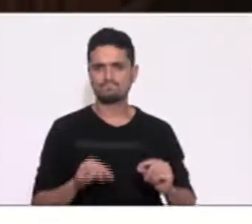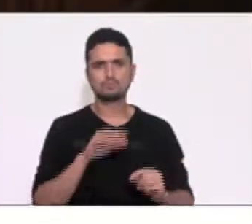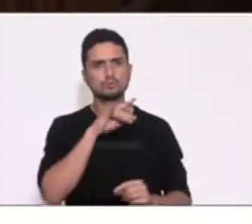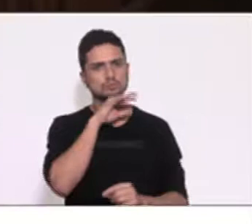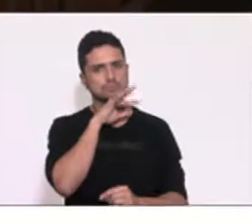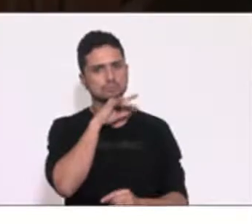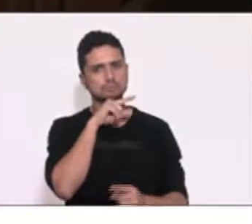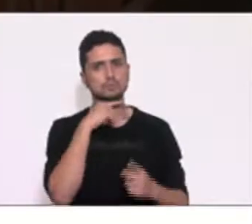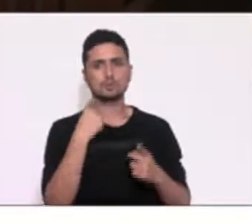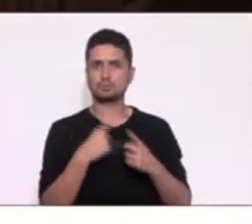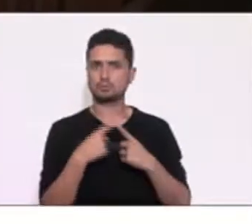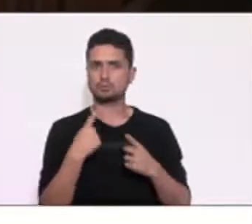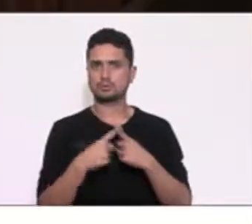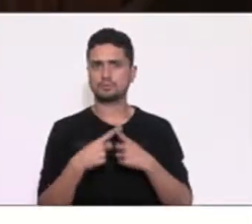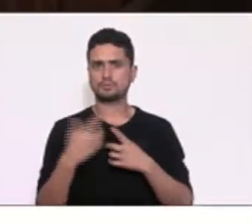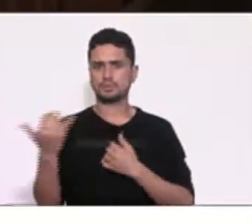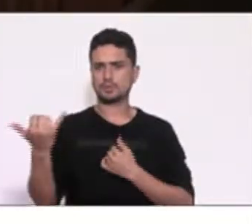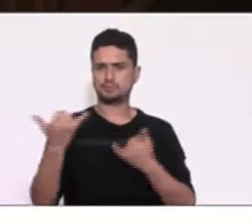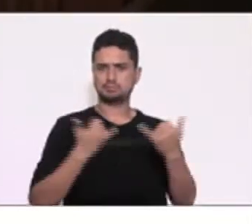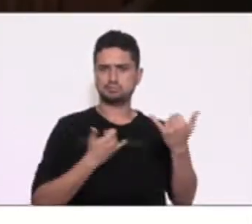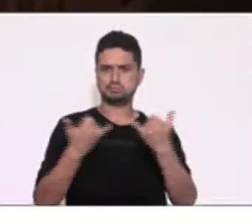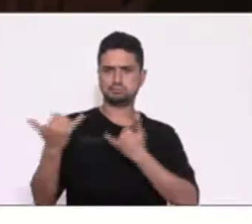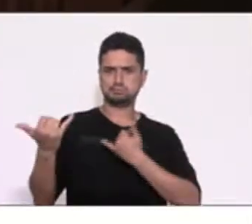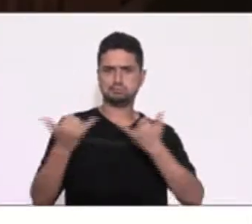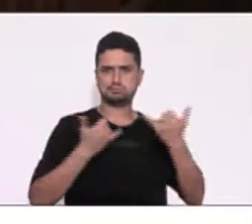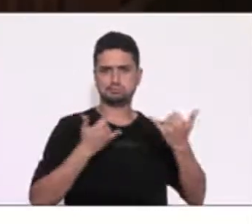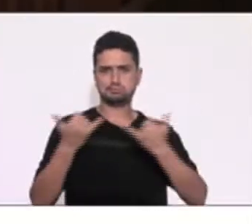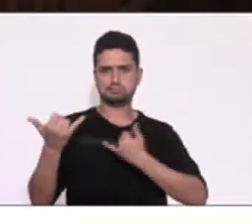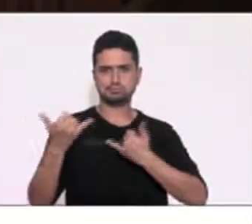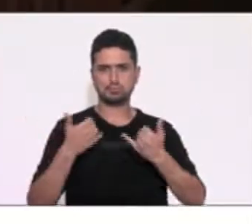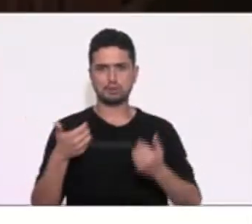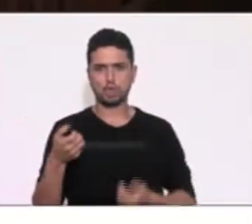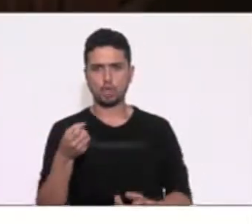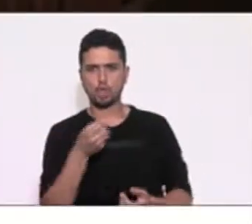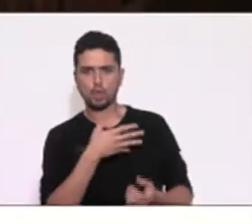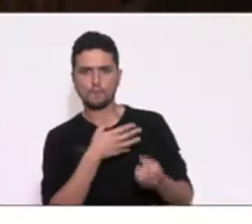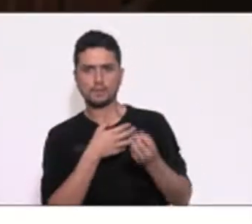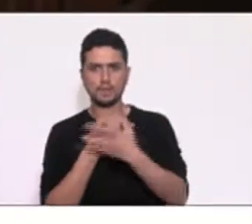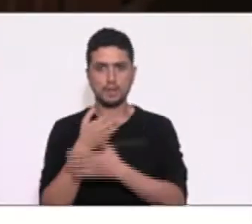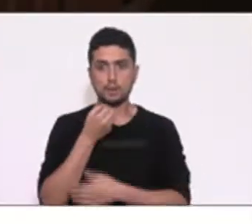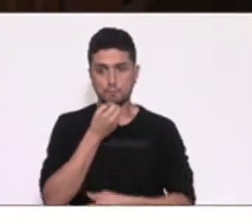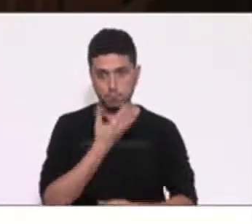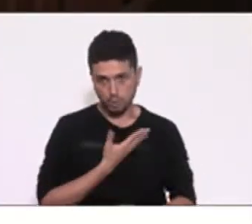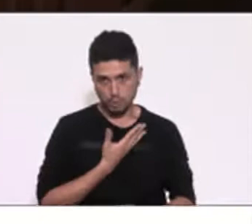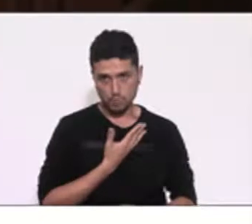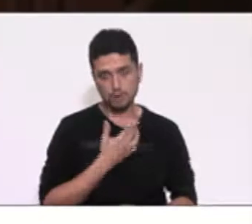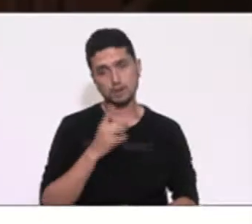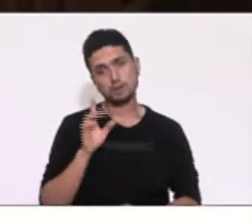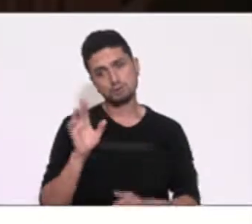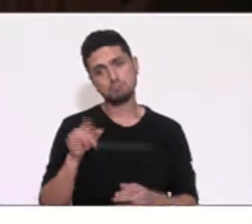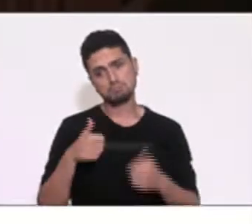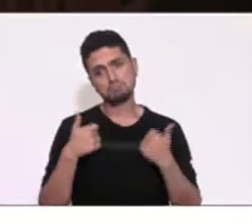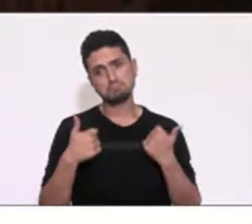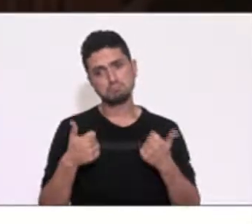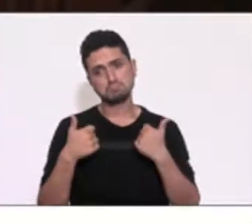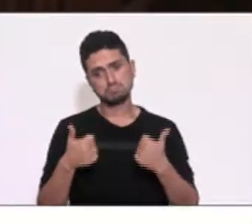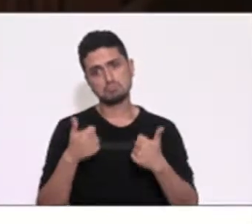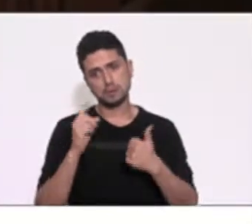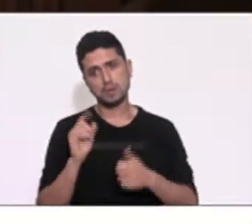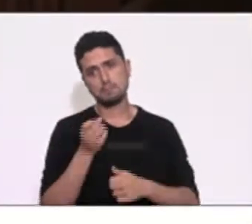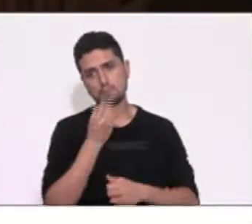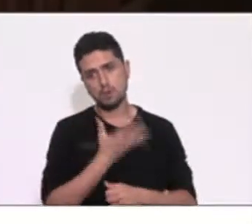Porque ser surpreendido por novidades positivas é sempre